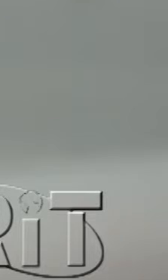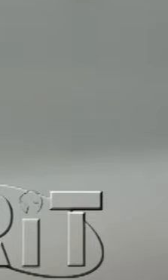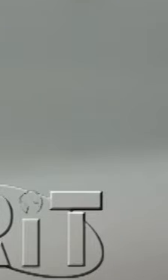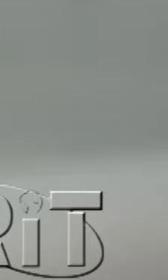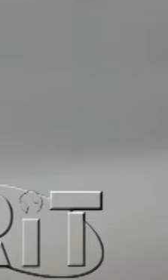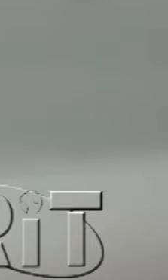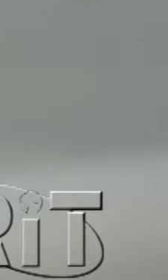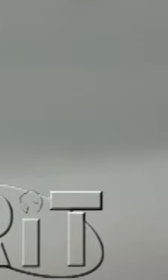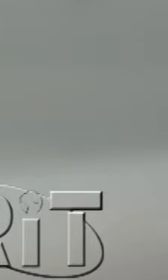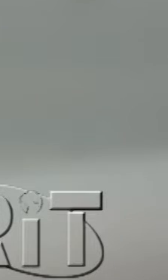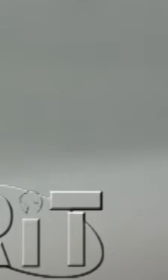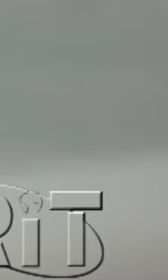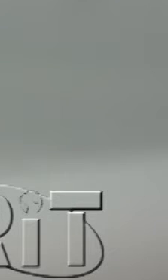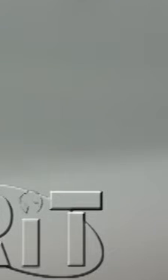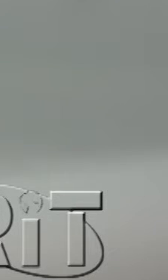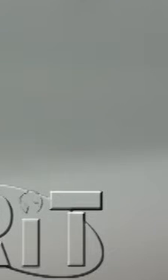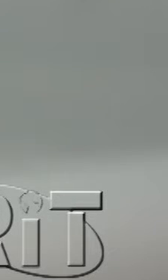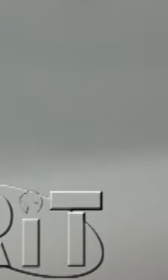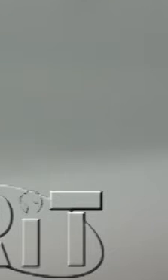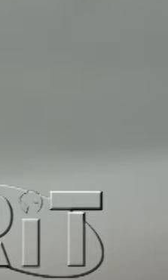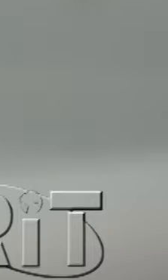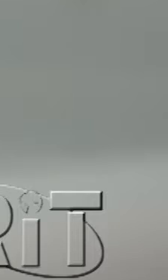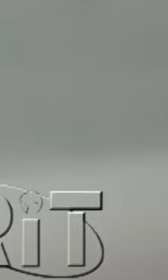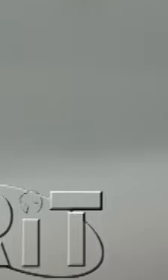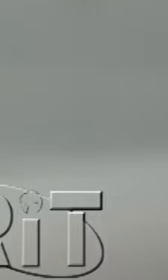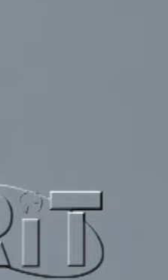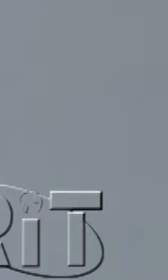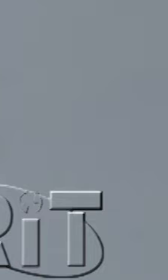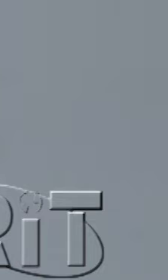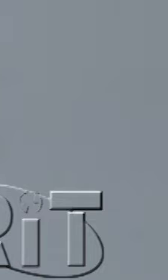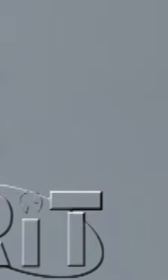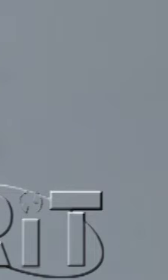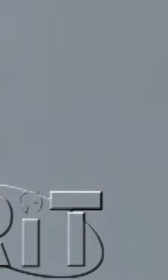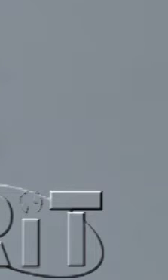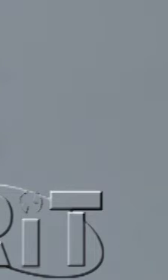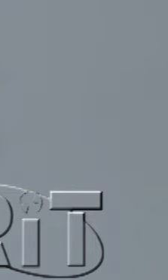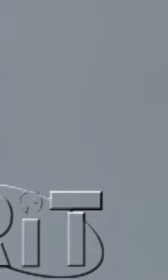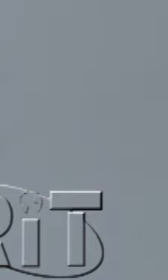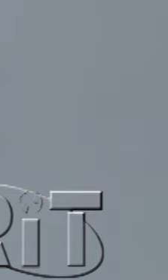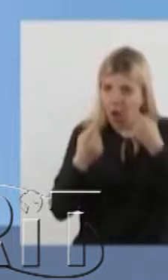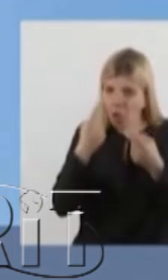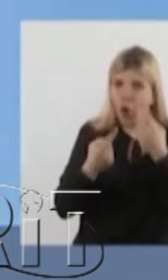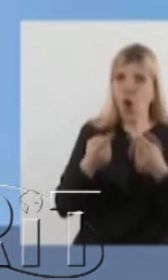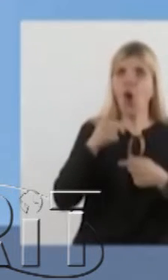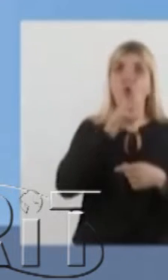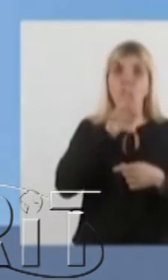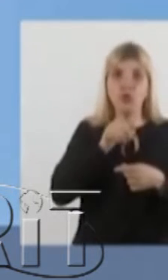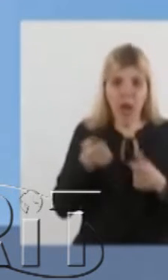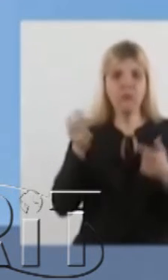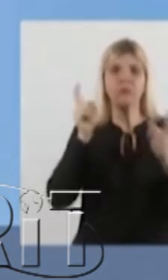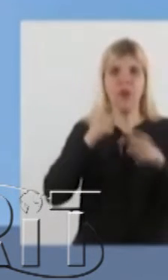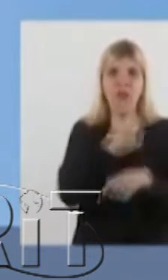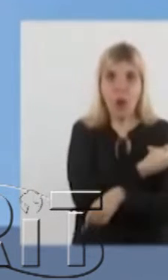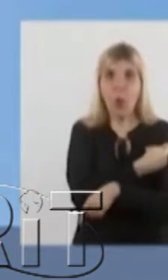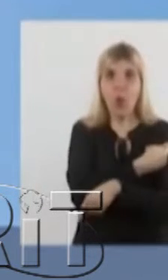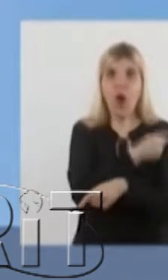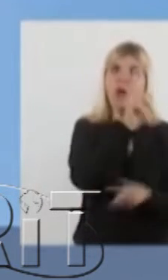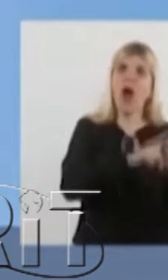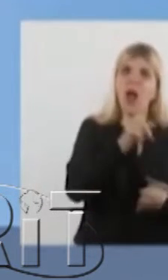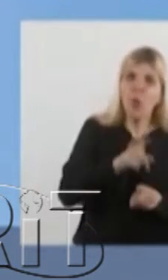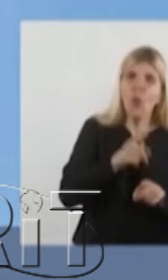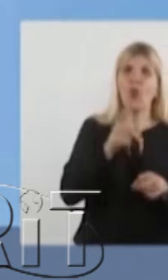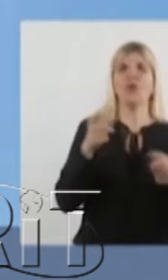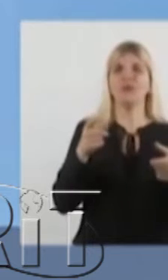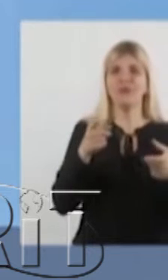quinta-feira Fernandes disse que com a decisão pretende acabar com a dúvida a respeito da vacina russa aluna se amar muito Arruda se